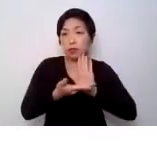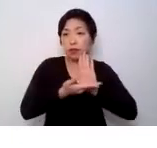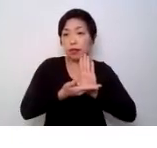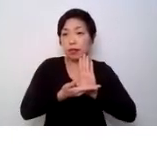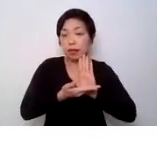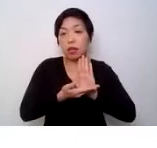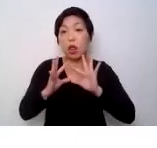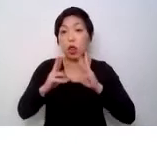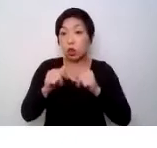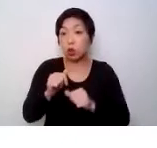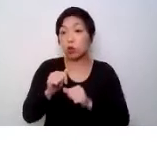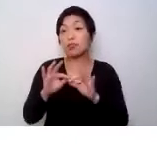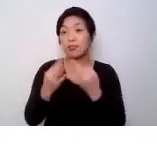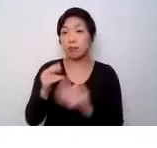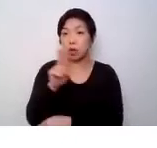pelos familiares